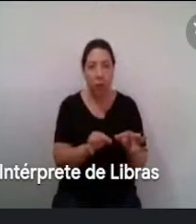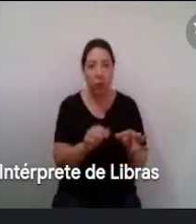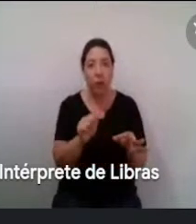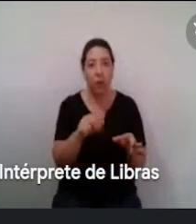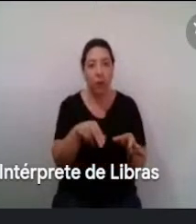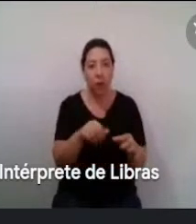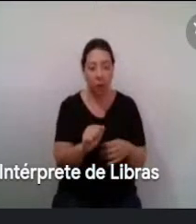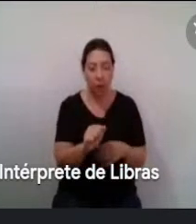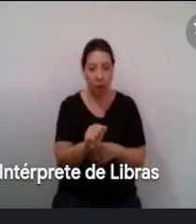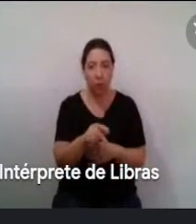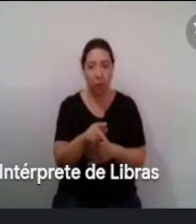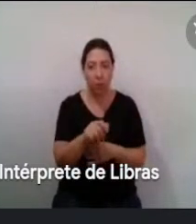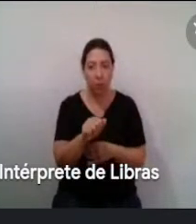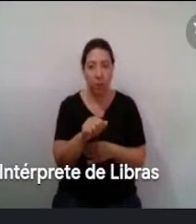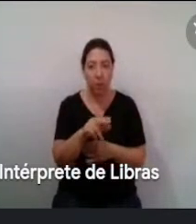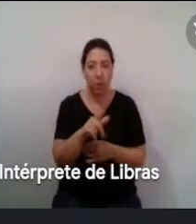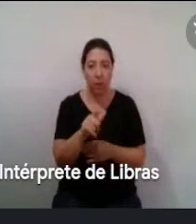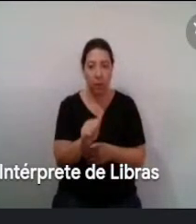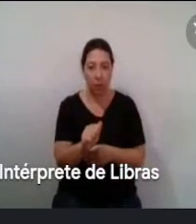Paula Brandão Brasil.